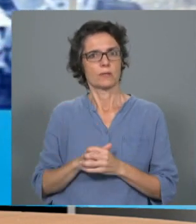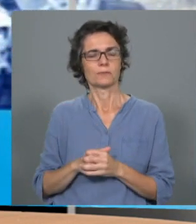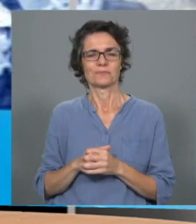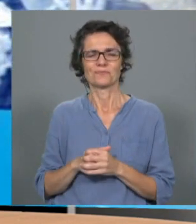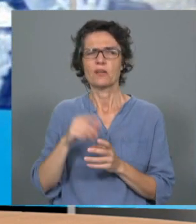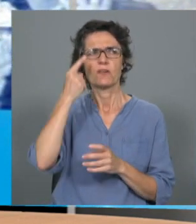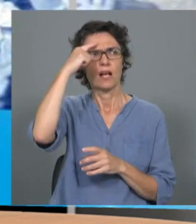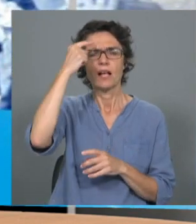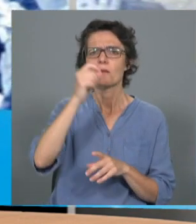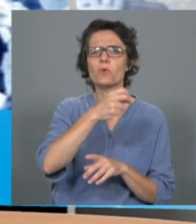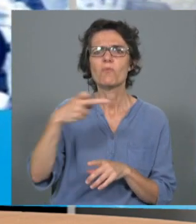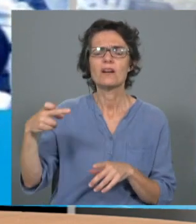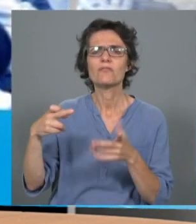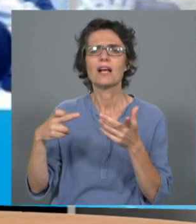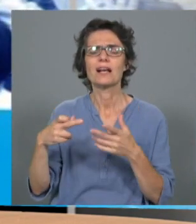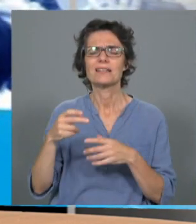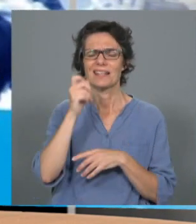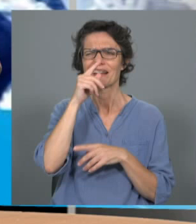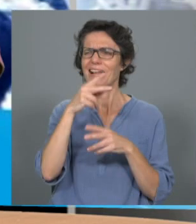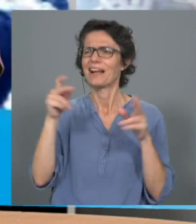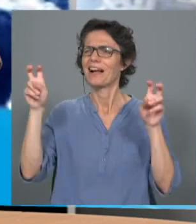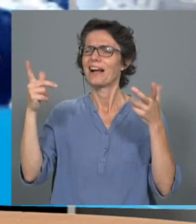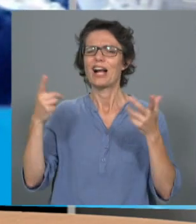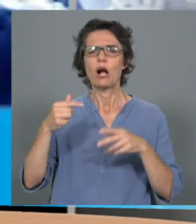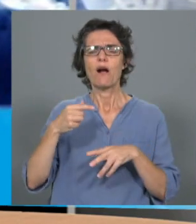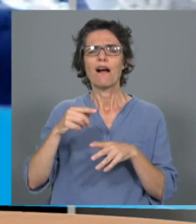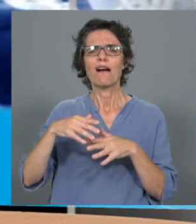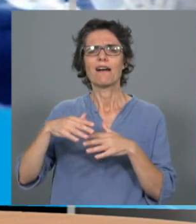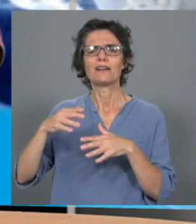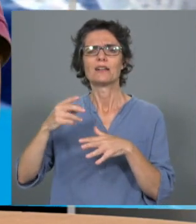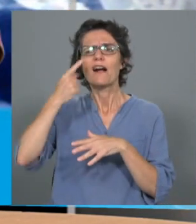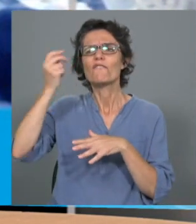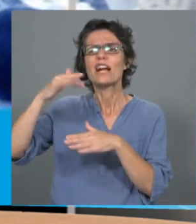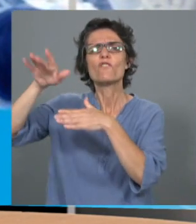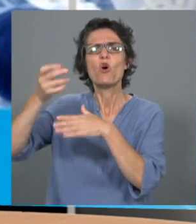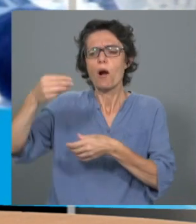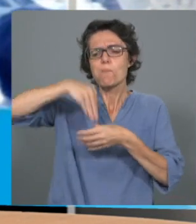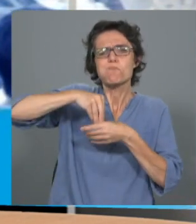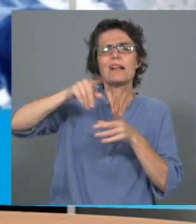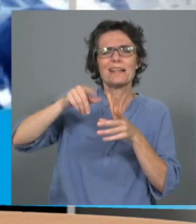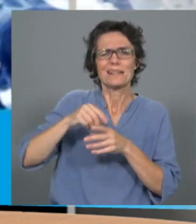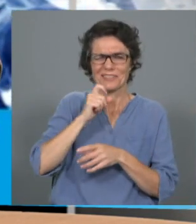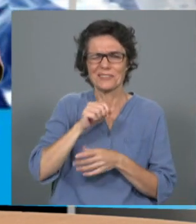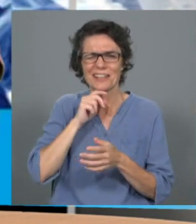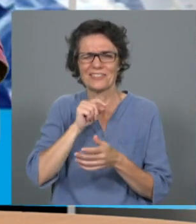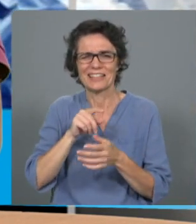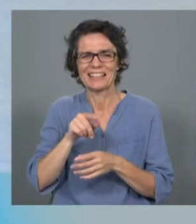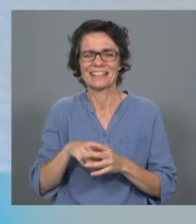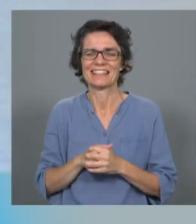frase, como é que era? Faça férias cá dentro. Vá para fora cá dentro. Vá para fora cá dentro. Sim, sem dúvida nenhuma que é um